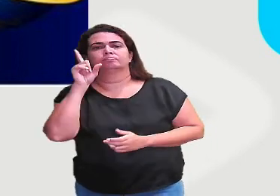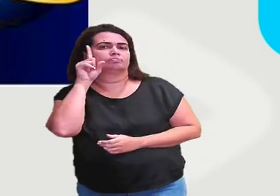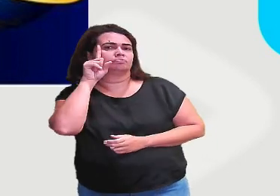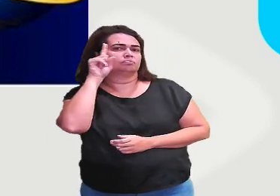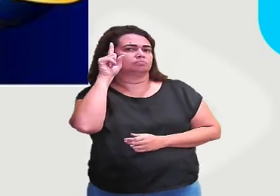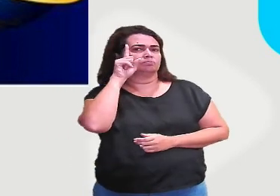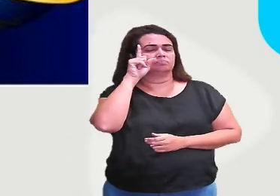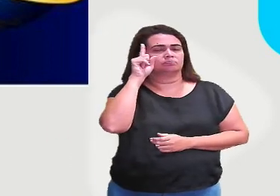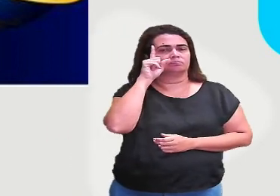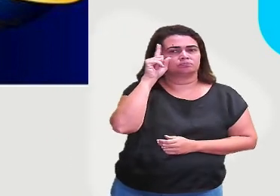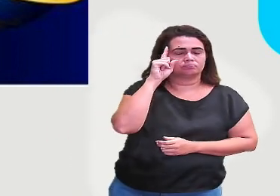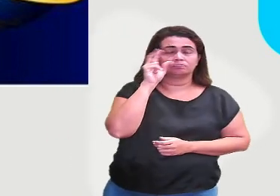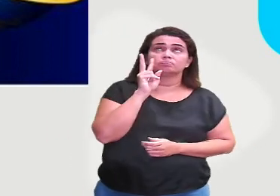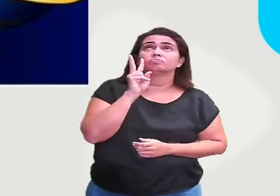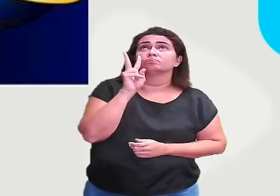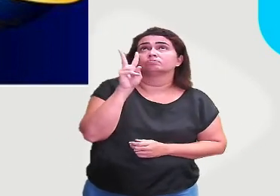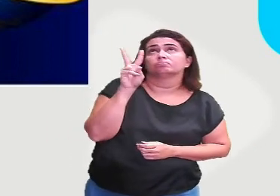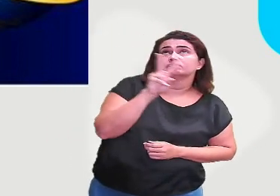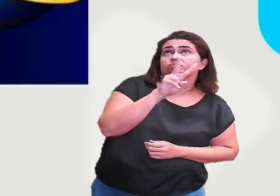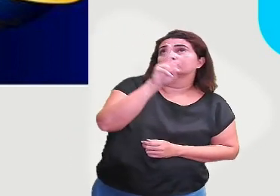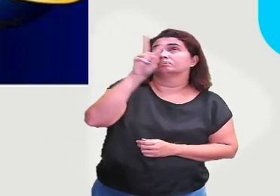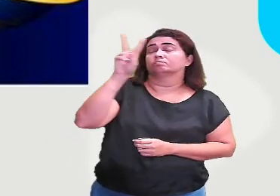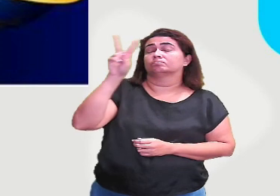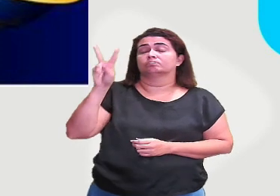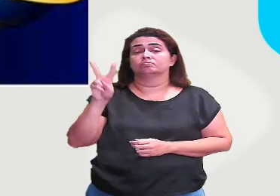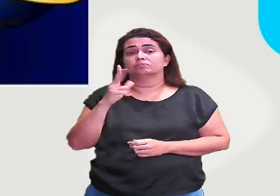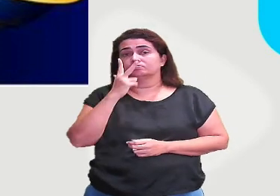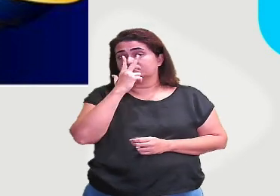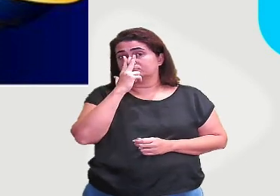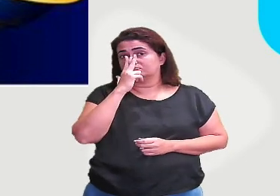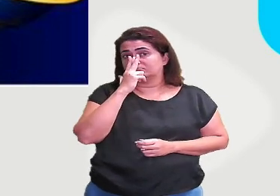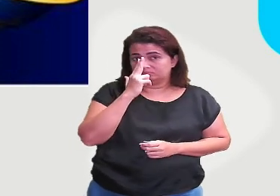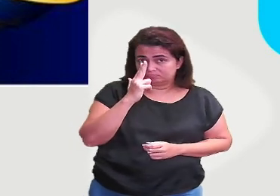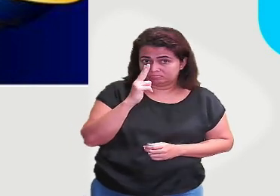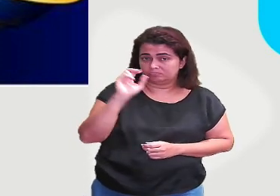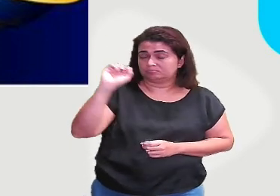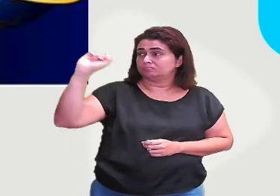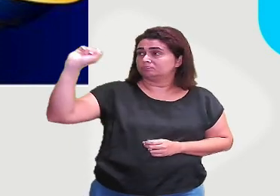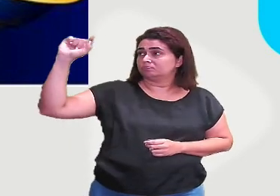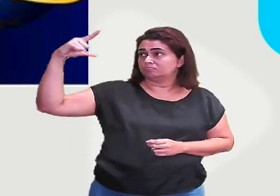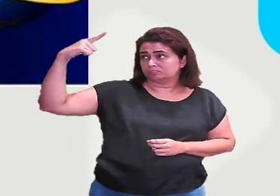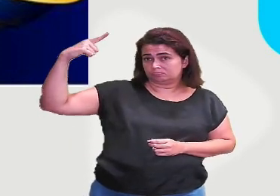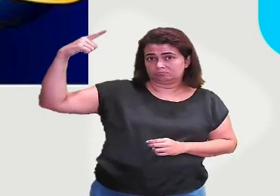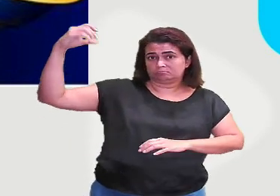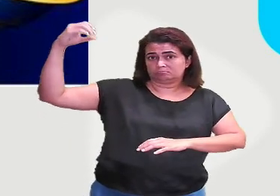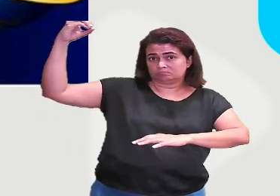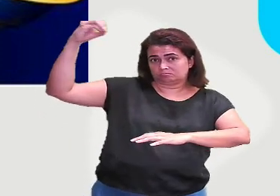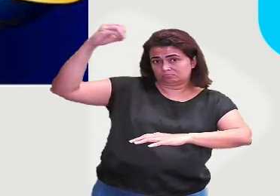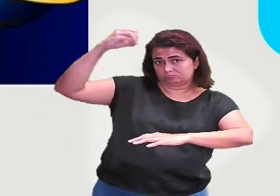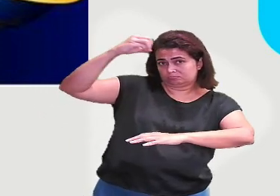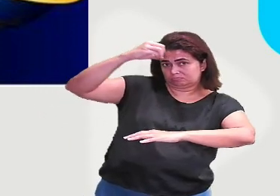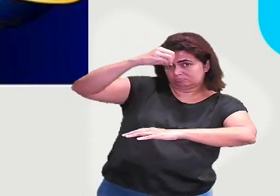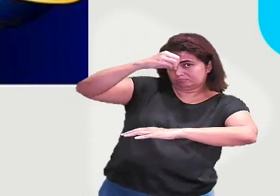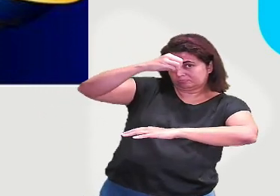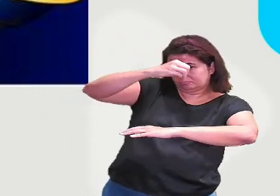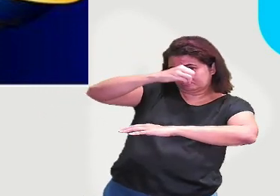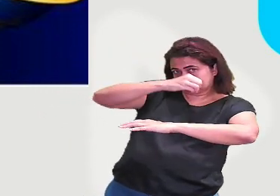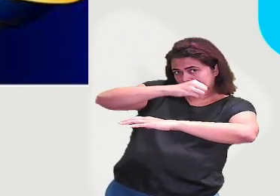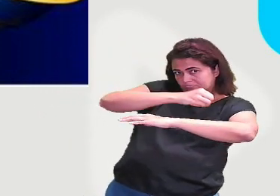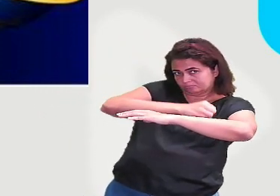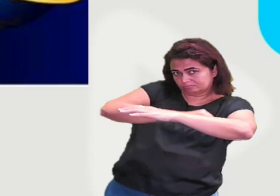dias, né, que vai a impressão que nós temos é que o Sol se desloca, né, caminha sobre a Terra,